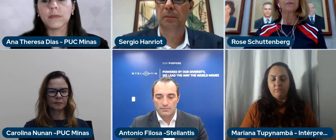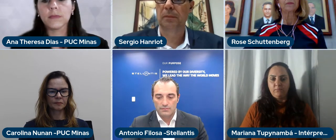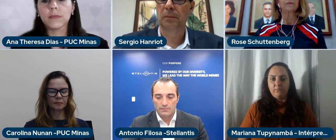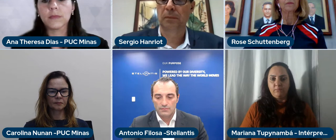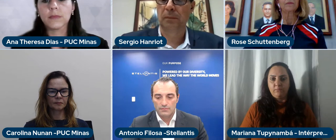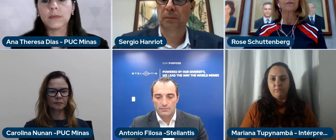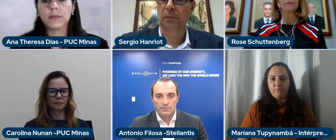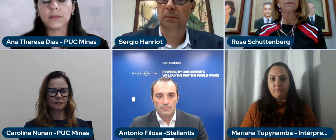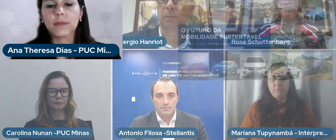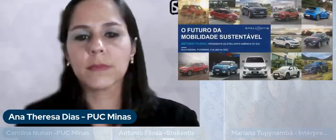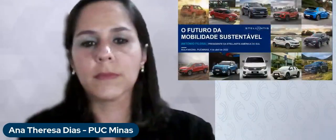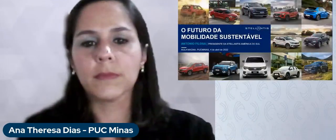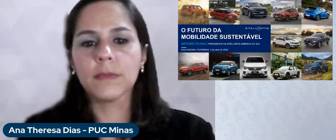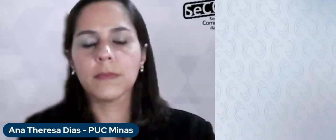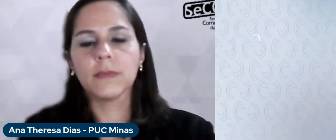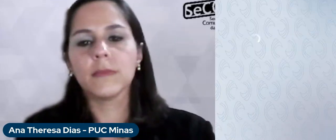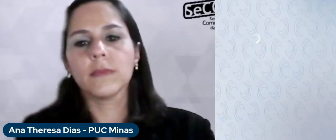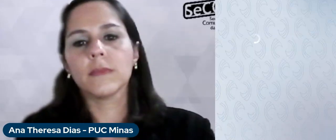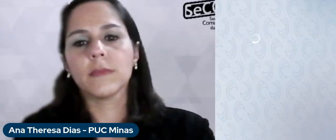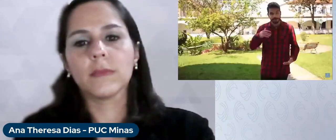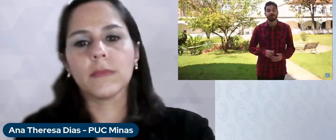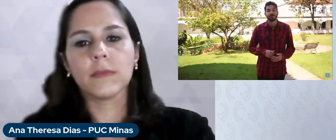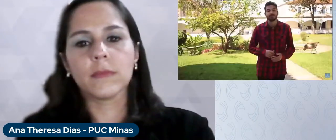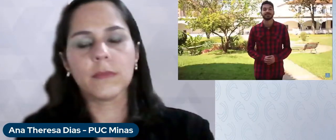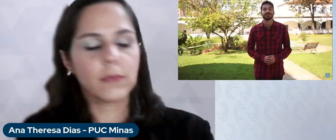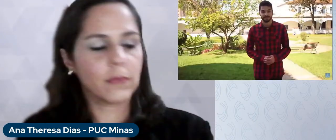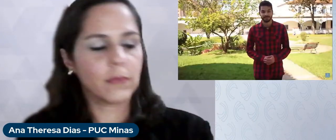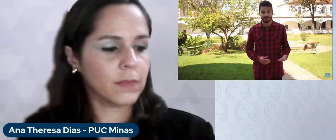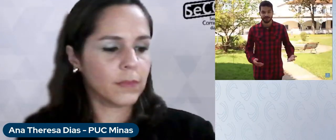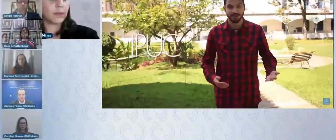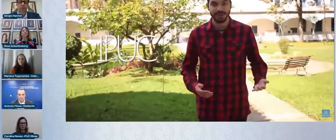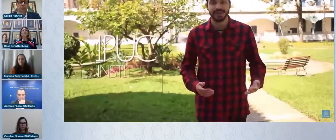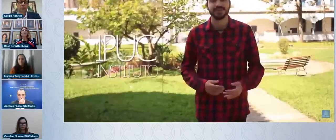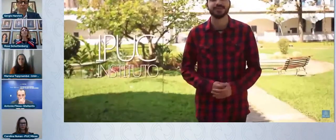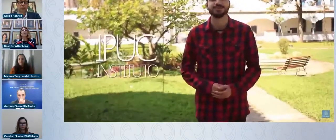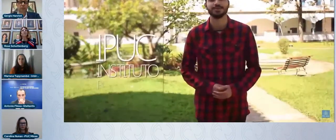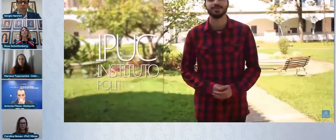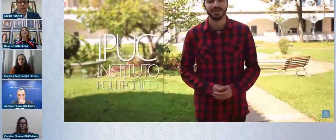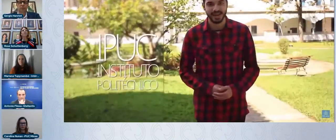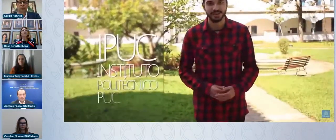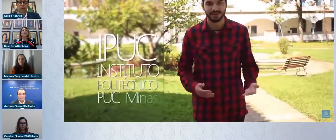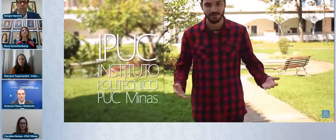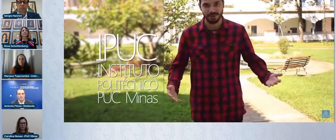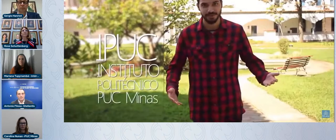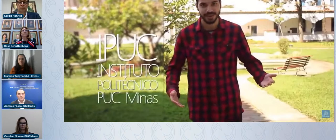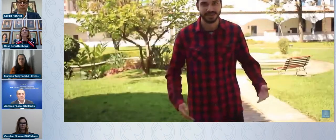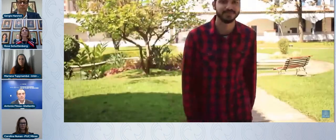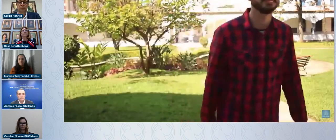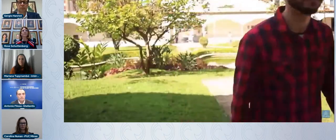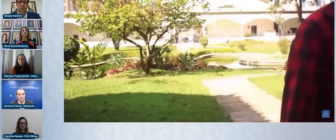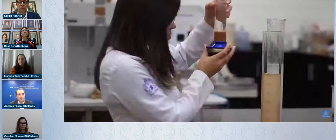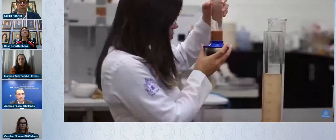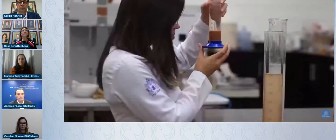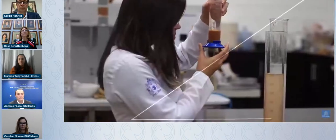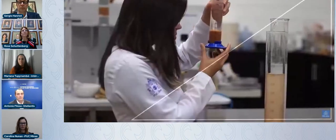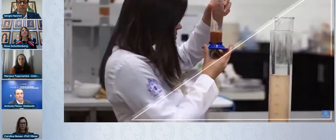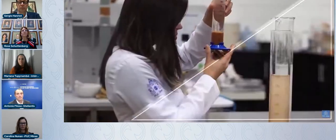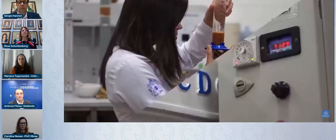E aí, você está interessado na área de exatas, não é? Vem comigo, vou te mostrar a dimensão do IPUC, Instituto Politécnico da PUC Minas.